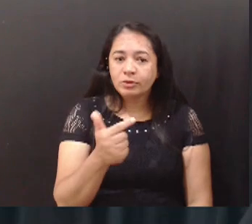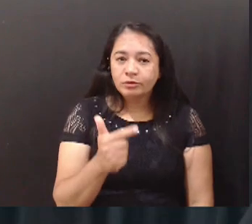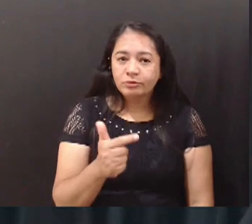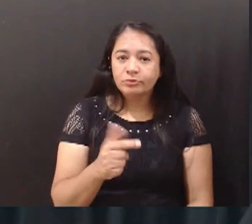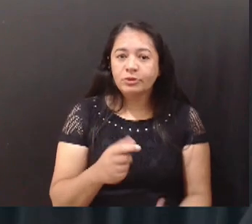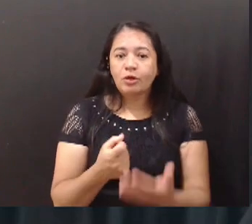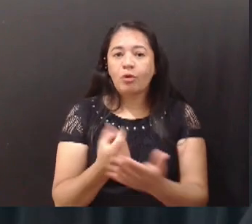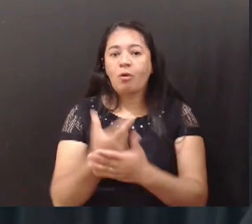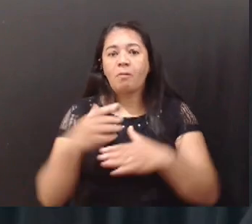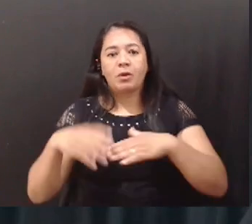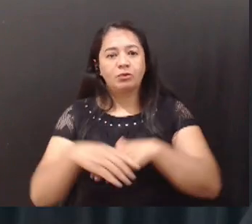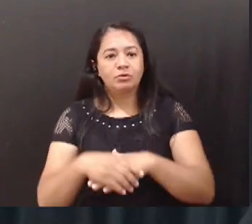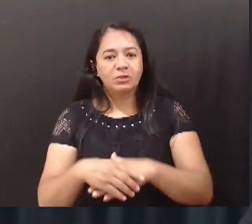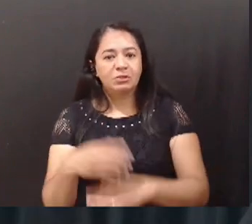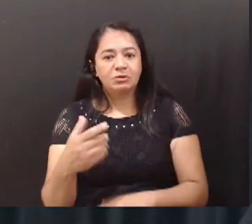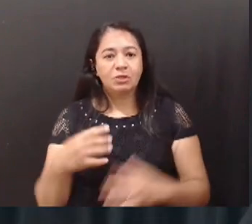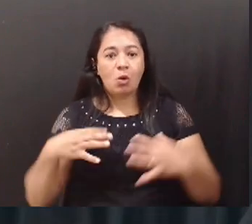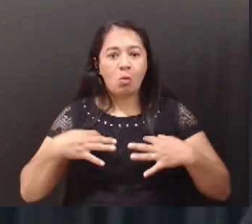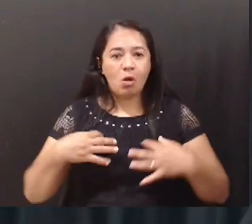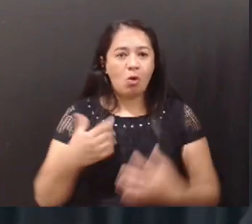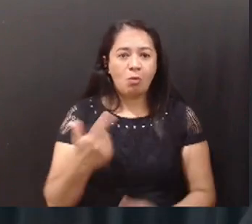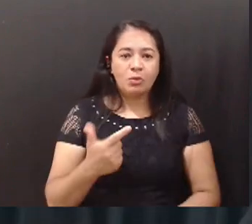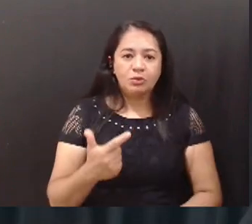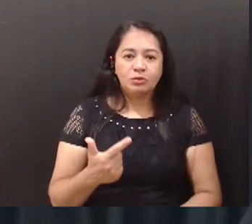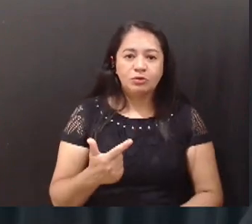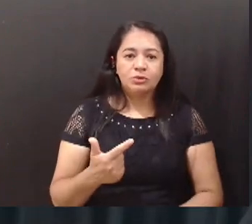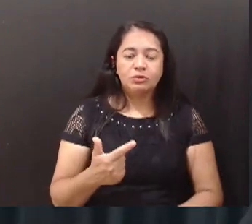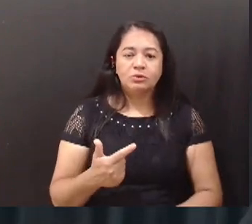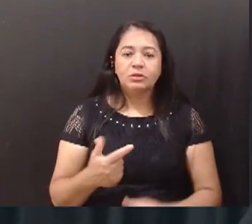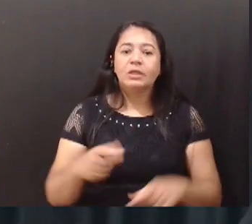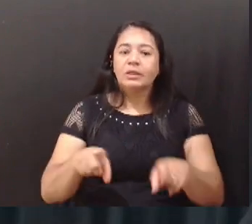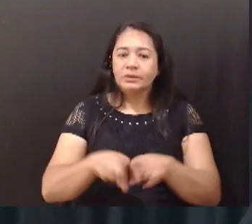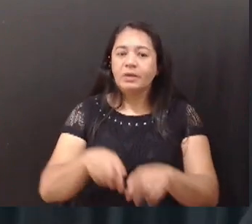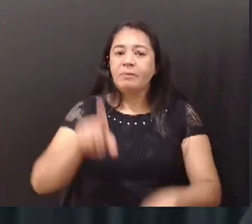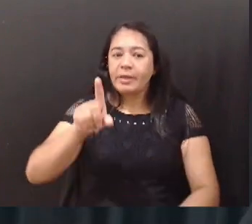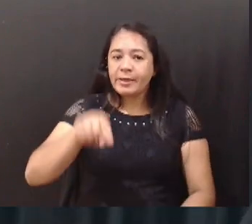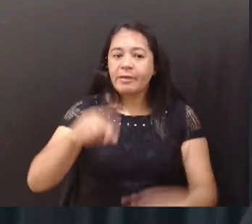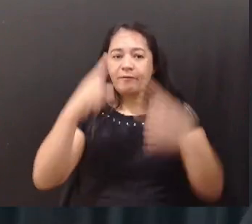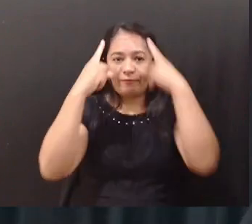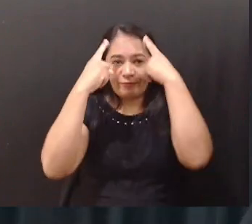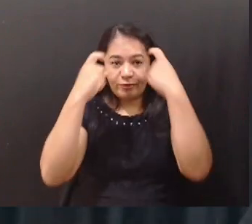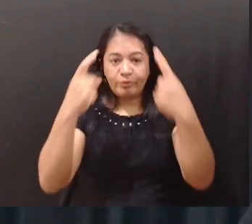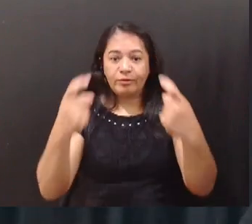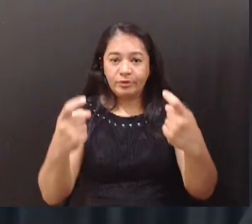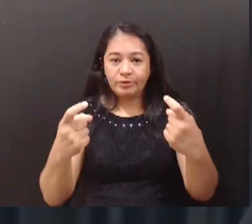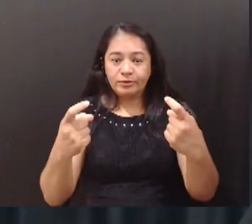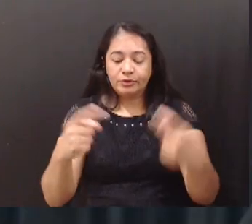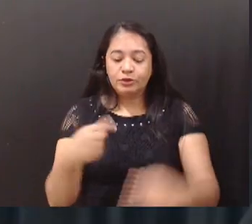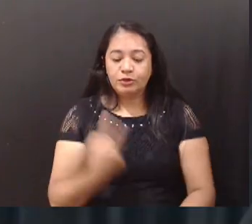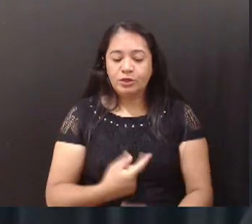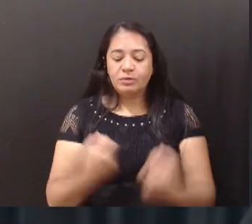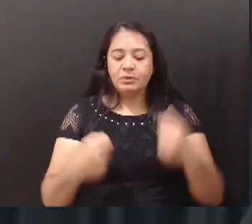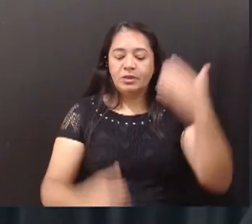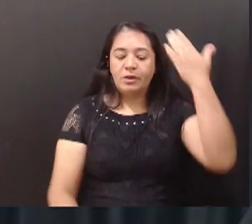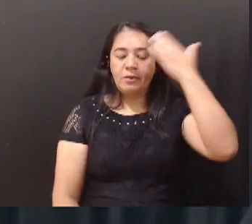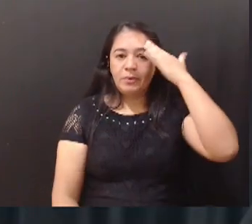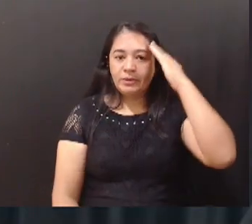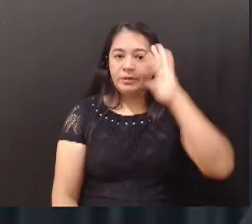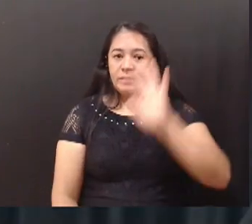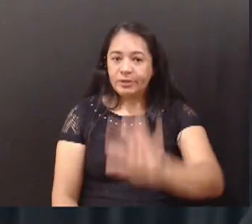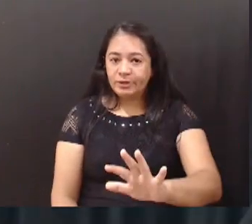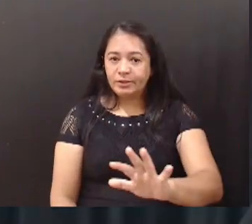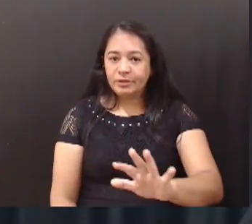você não poder ter uma roupa, se vestir com dignidade, também é violência. A gente precisa entender isso. A gente precisa ter